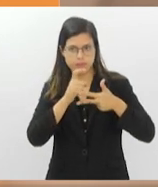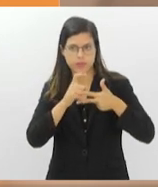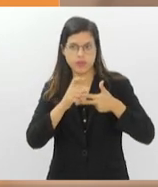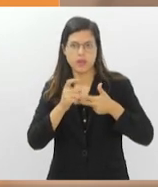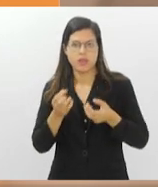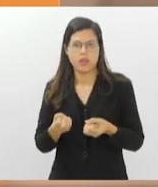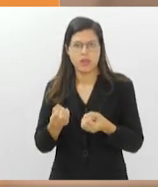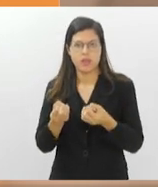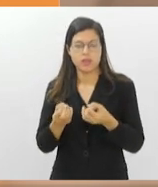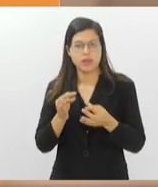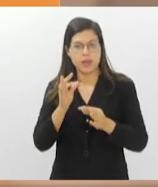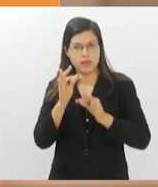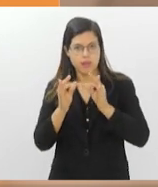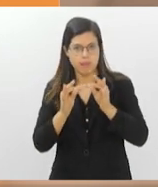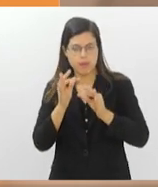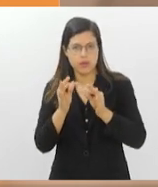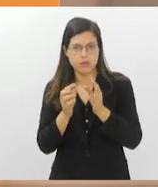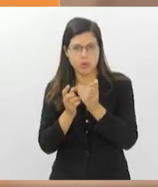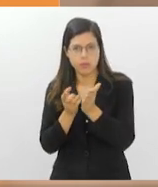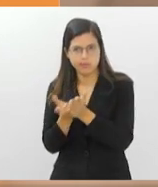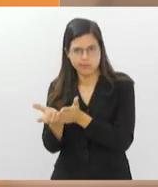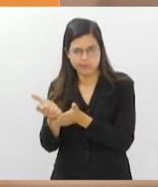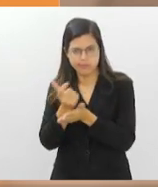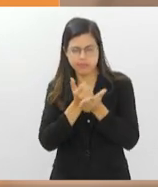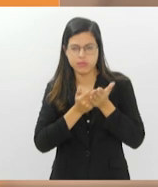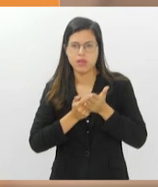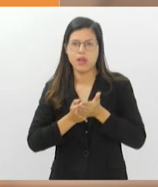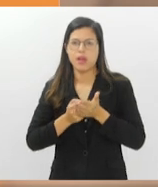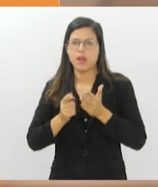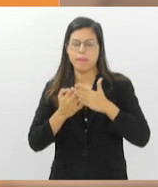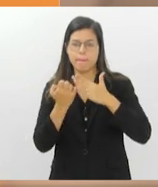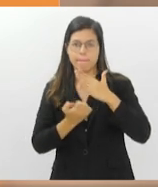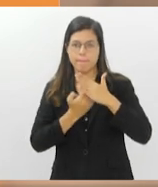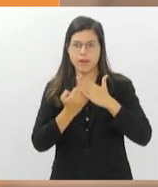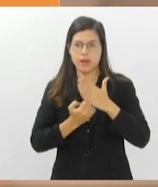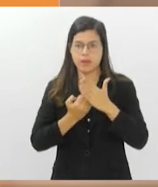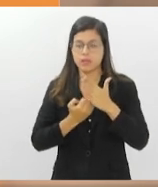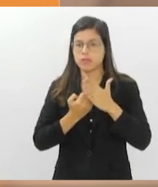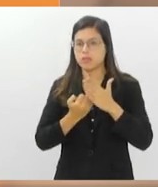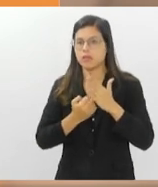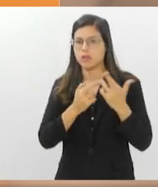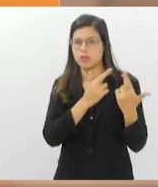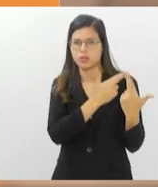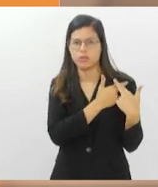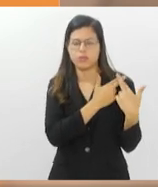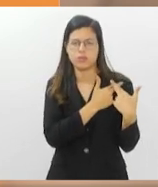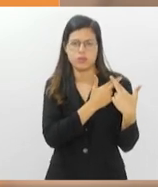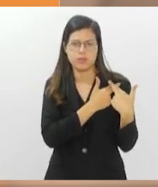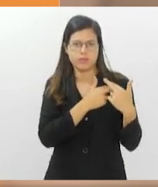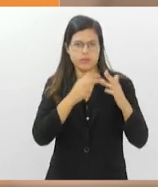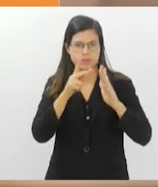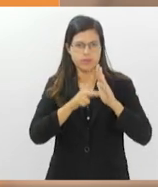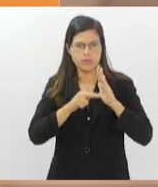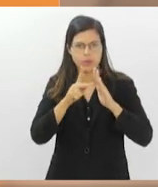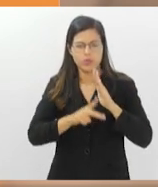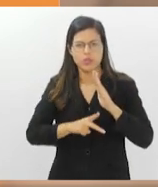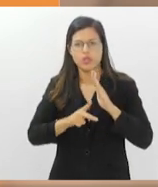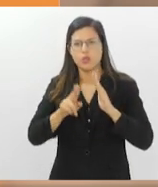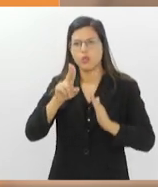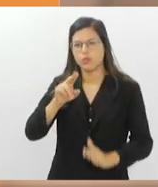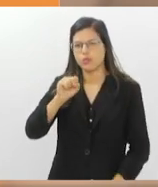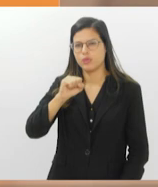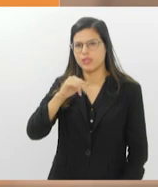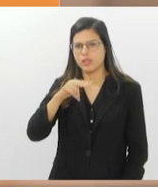tratamento tributário especial para empresas ou consórcios responsáveis por projetos de usinas de geração de